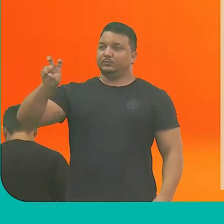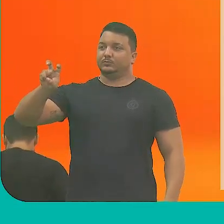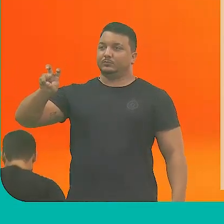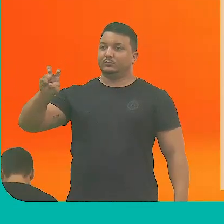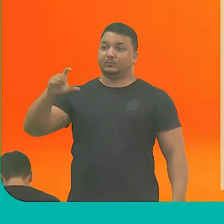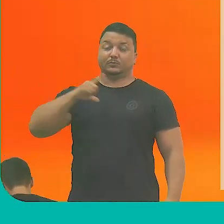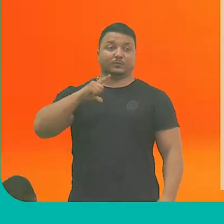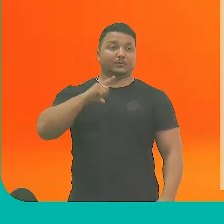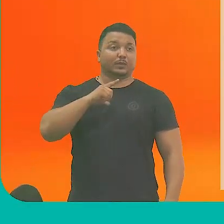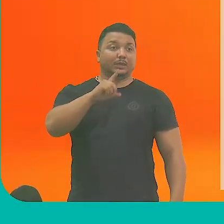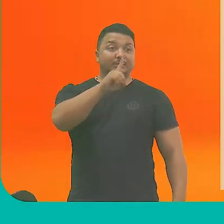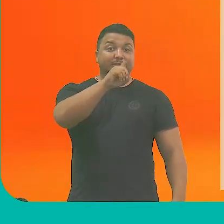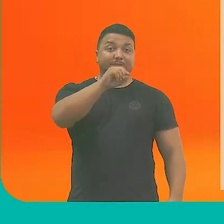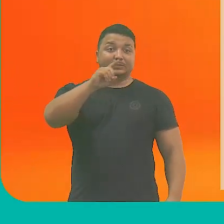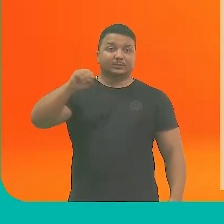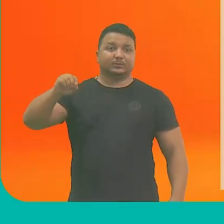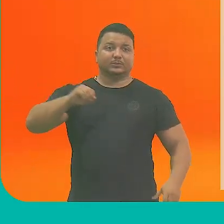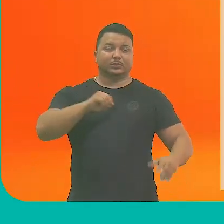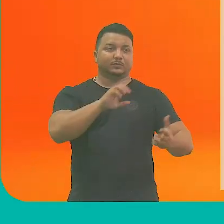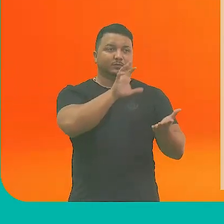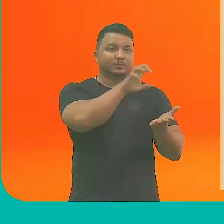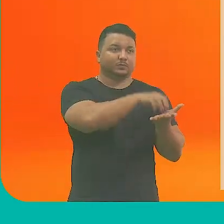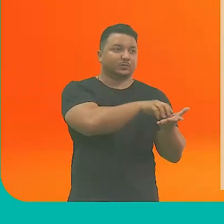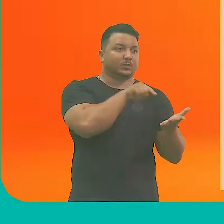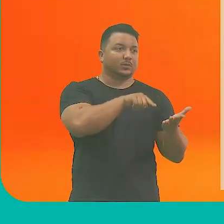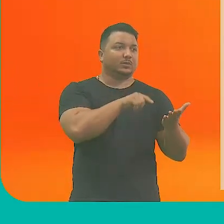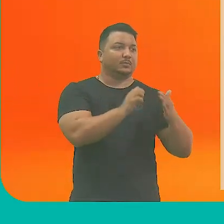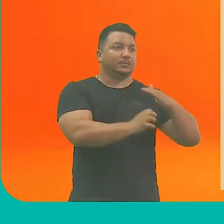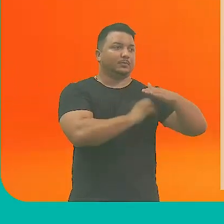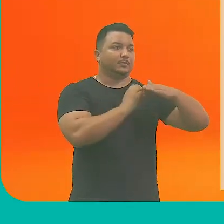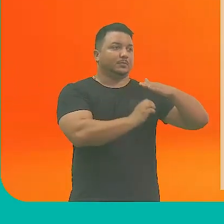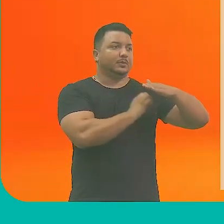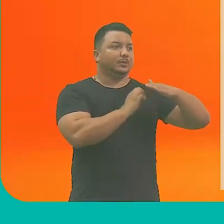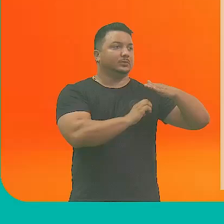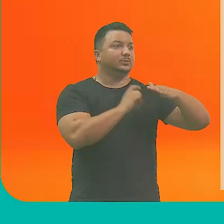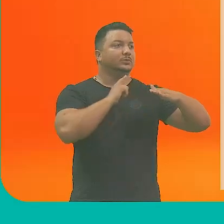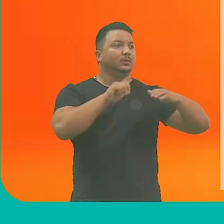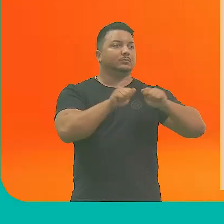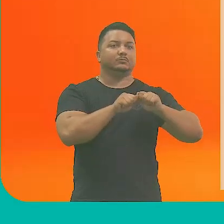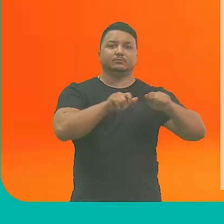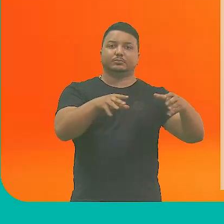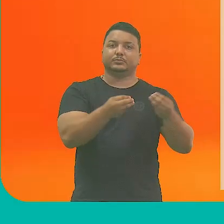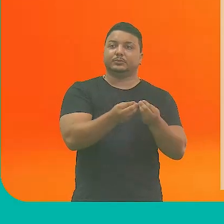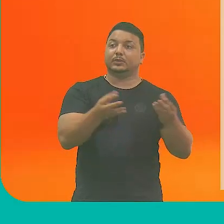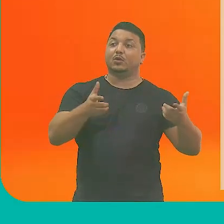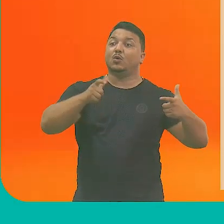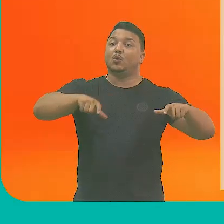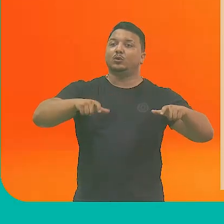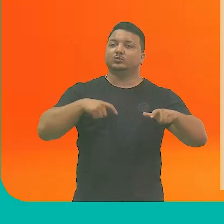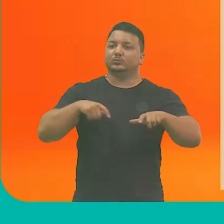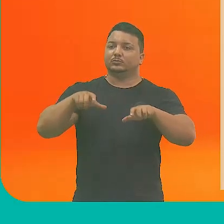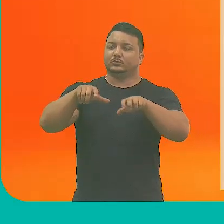Os 100 funcionários de uma empresa estão distribuídos em 2